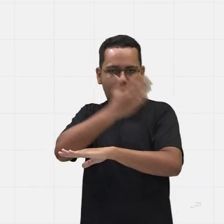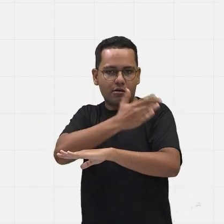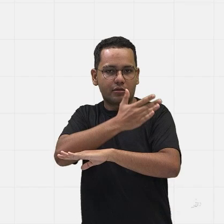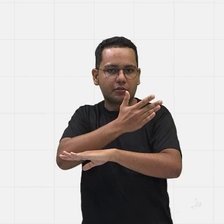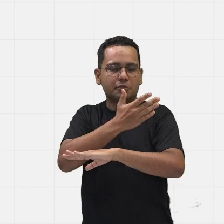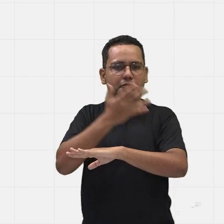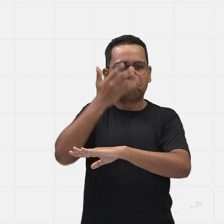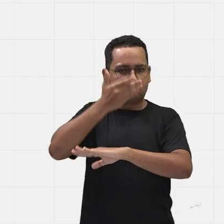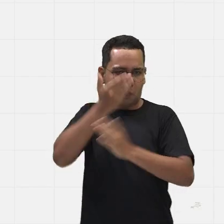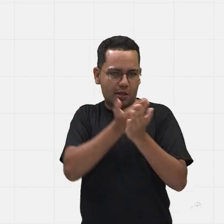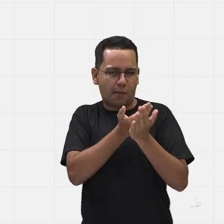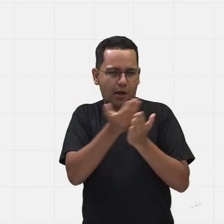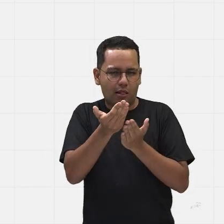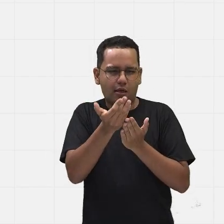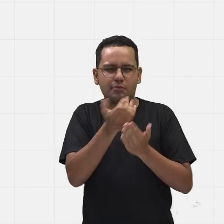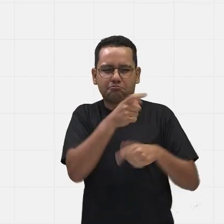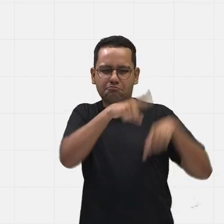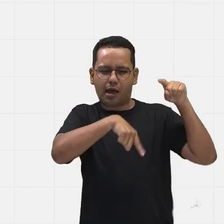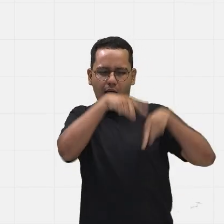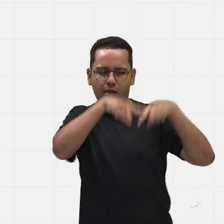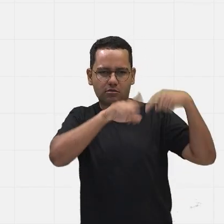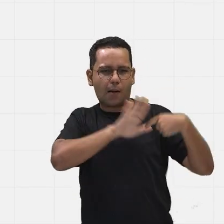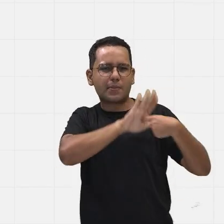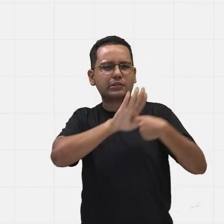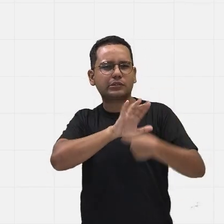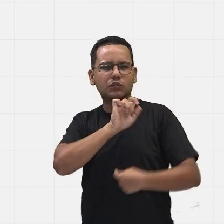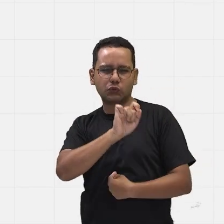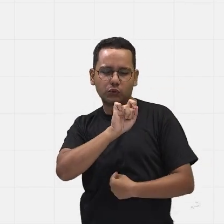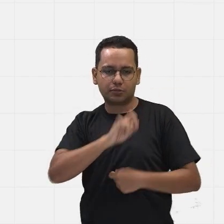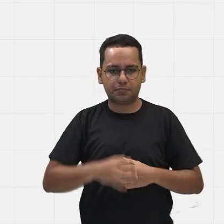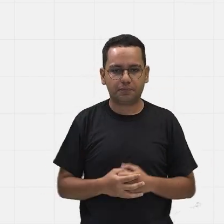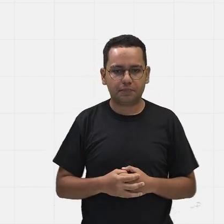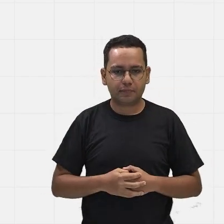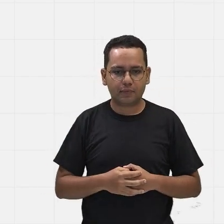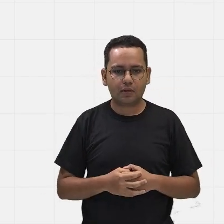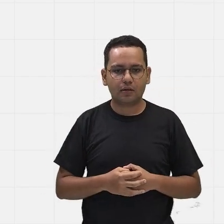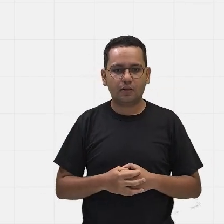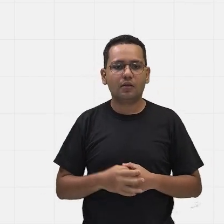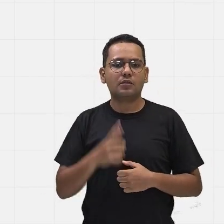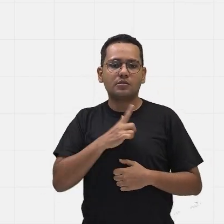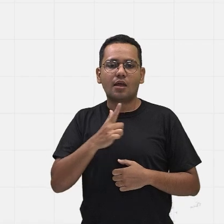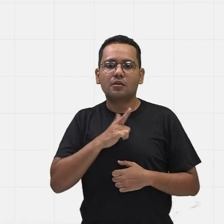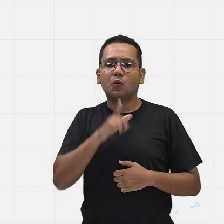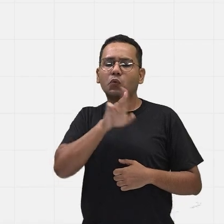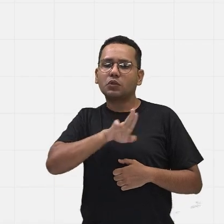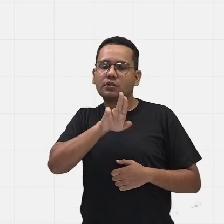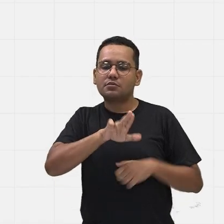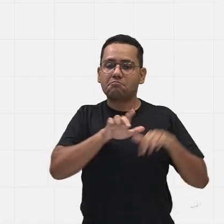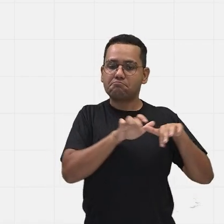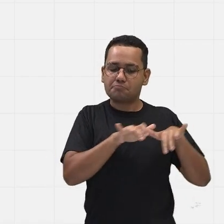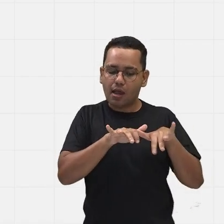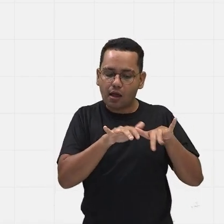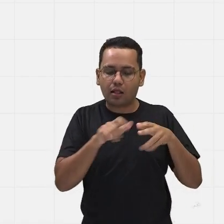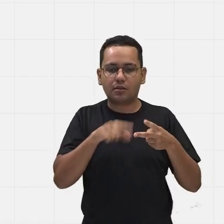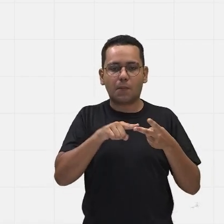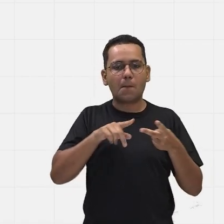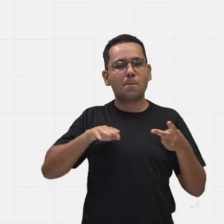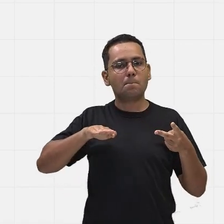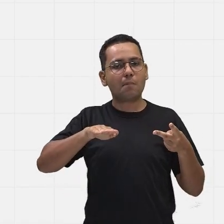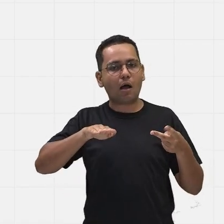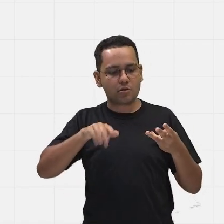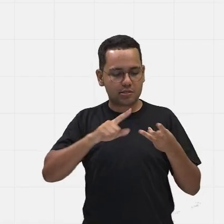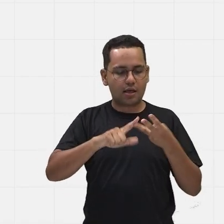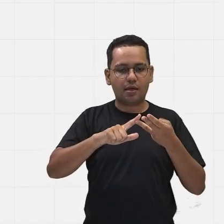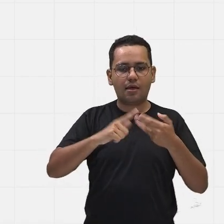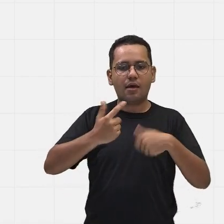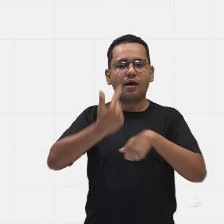início, você vai conectar nele o teclado, o mouse, a câmera e a impressora,